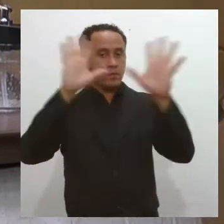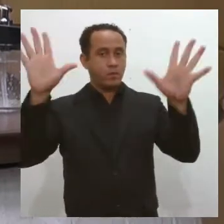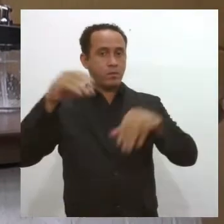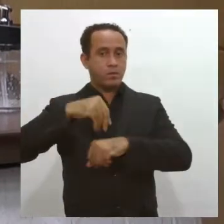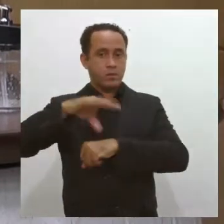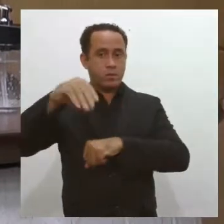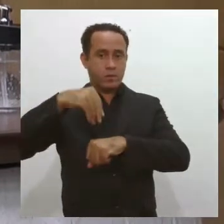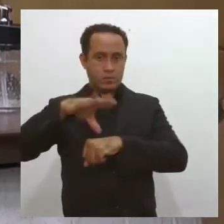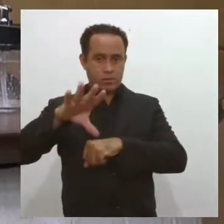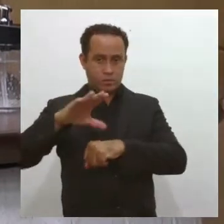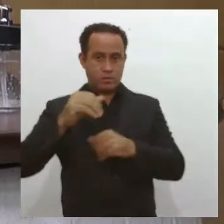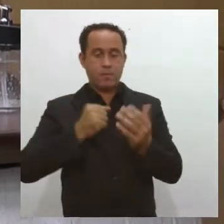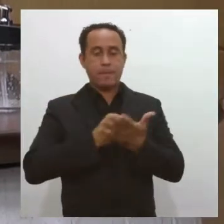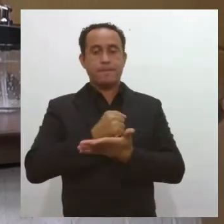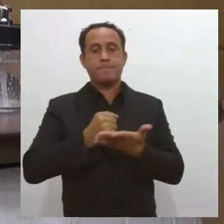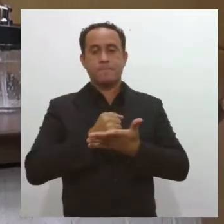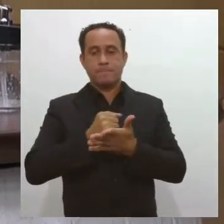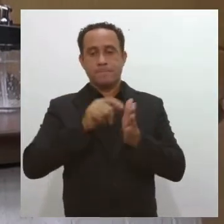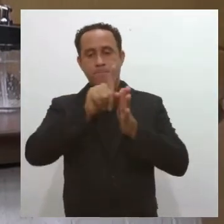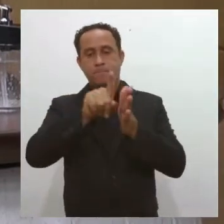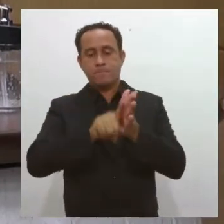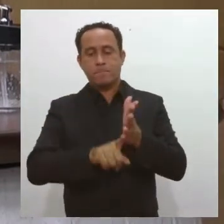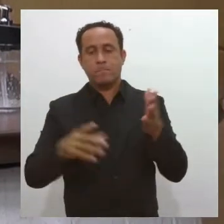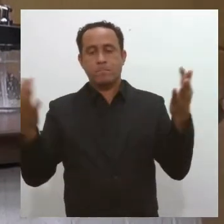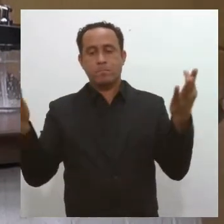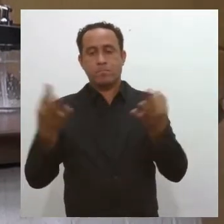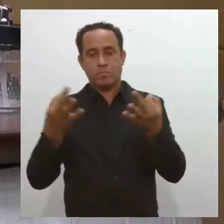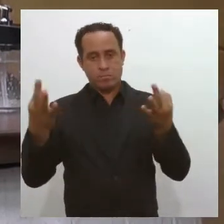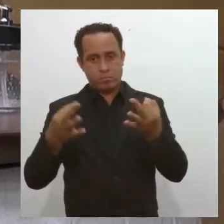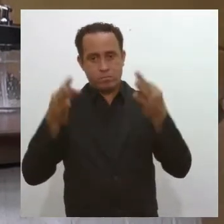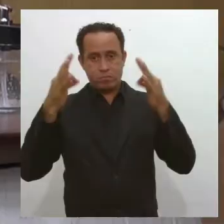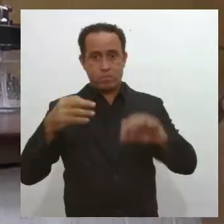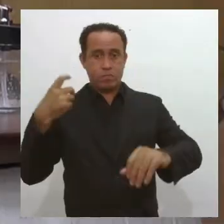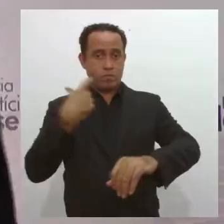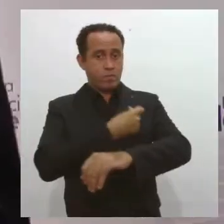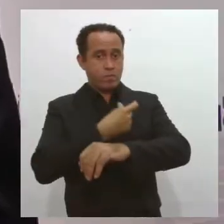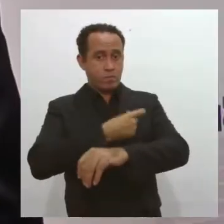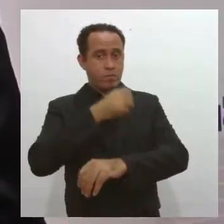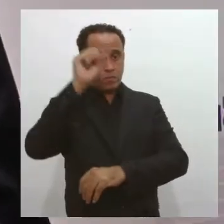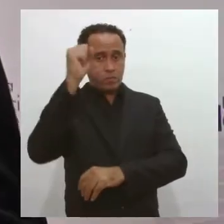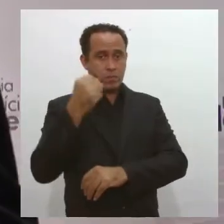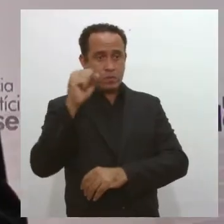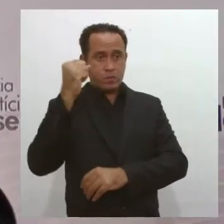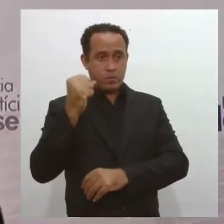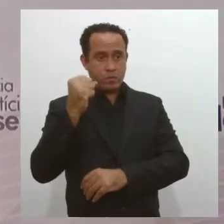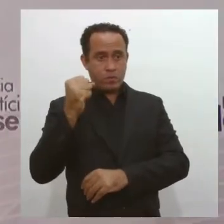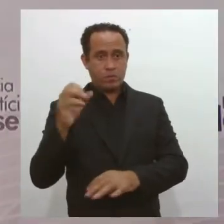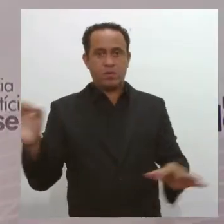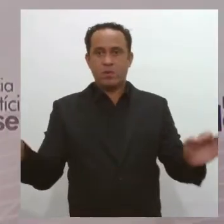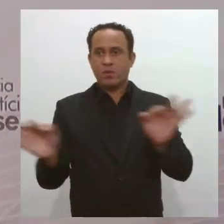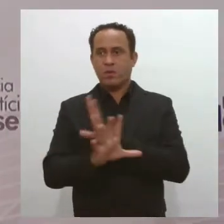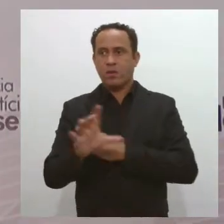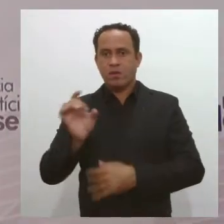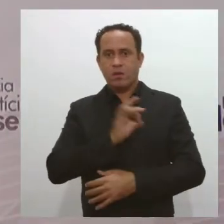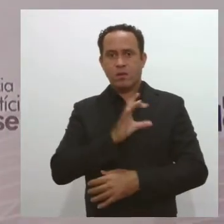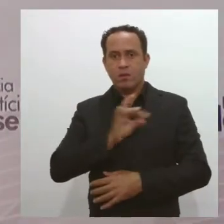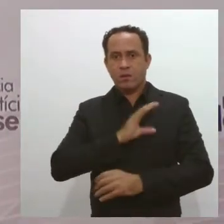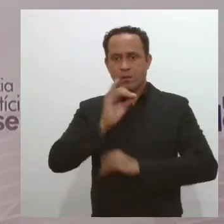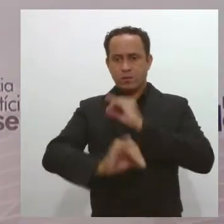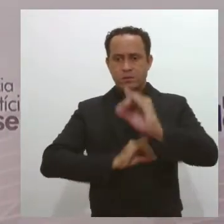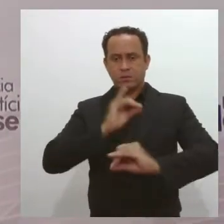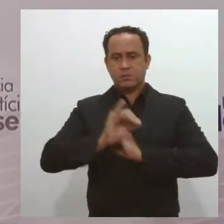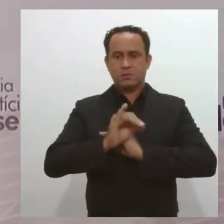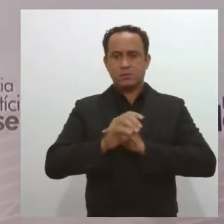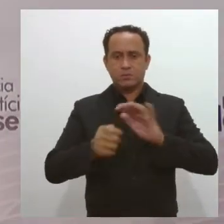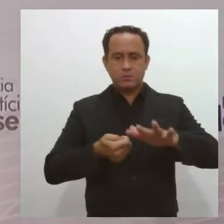informação baseadas em dados corretos em relação à vacinação em Sergipe. Acaba com essa história de meme de internet, acaba